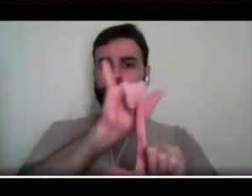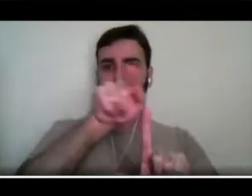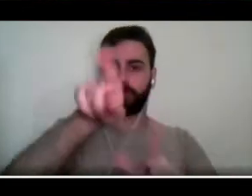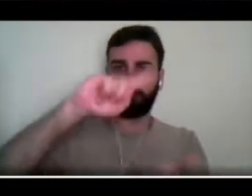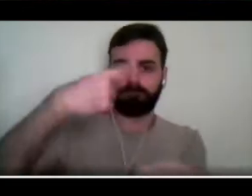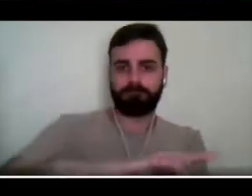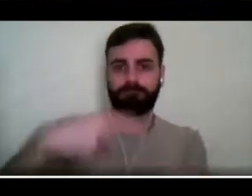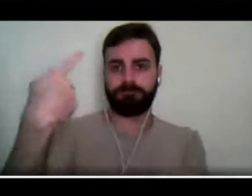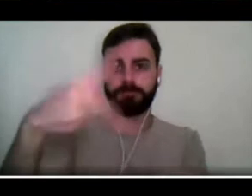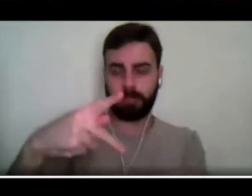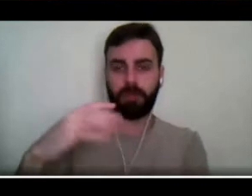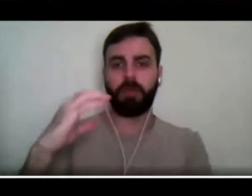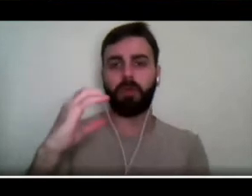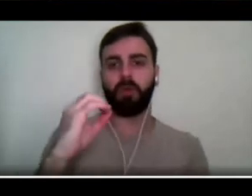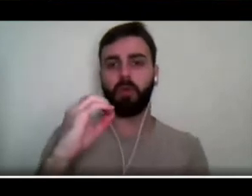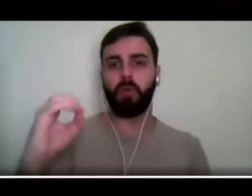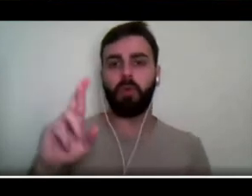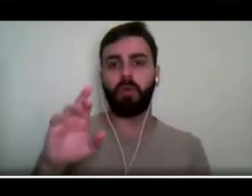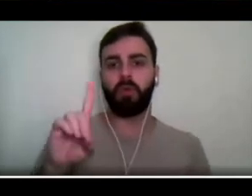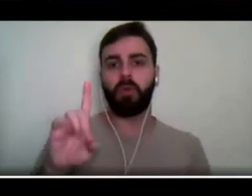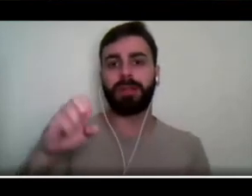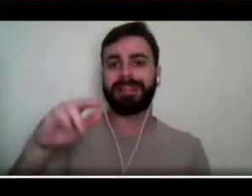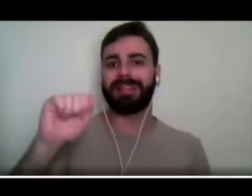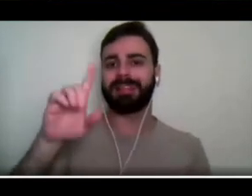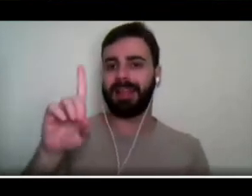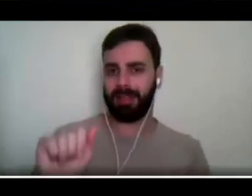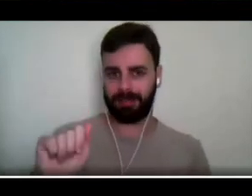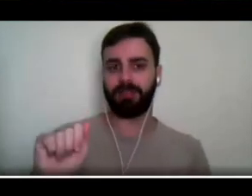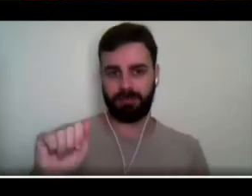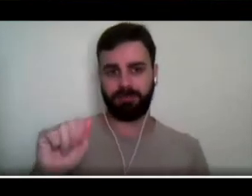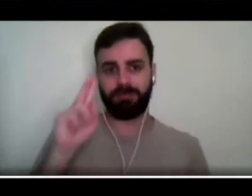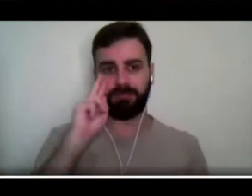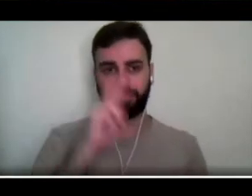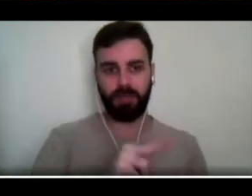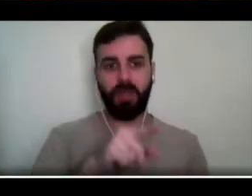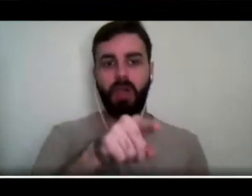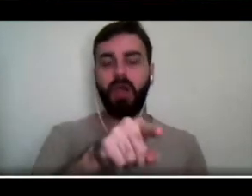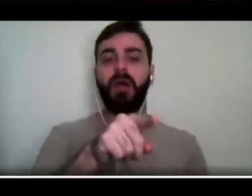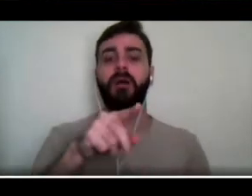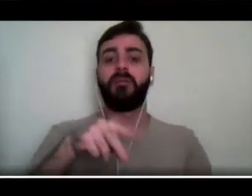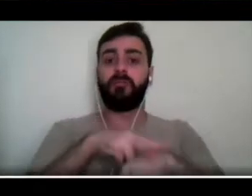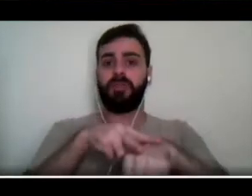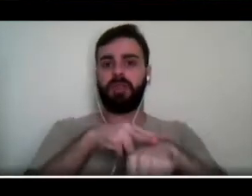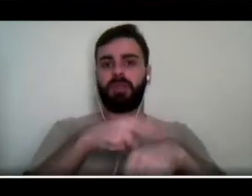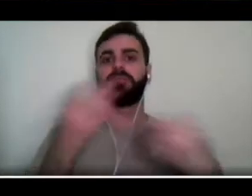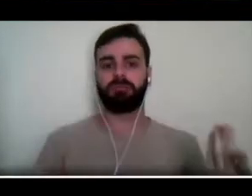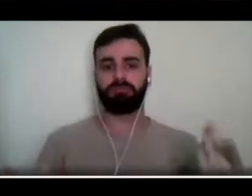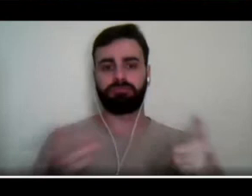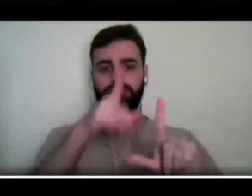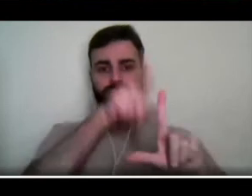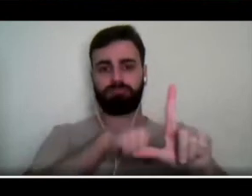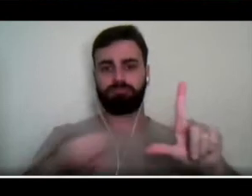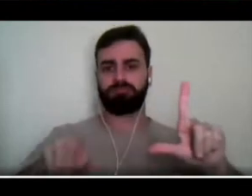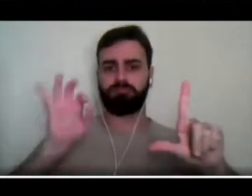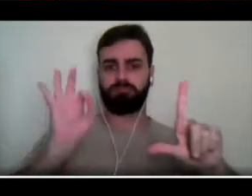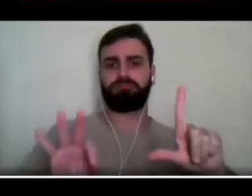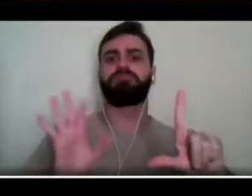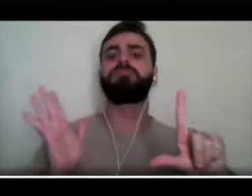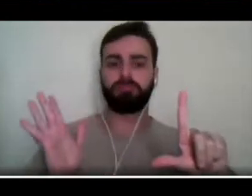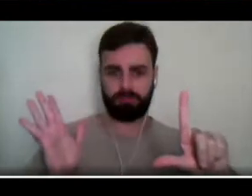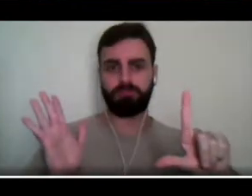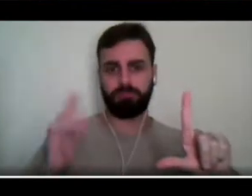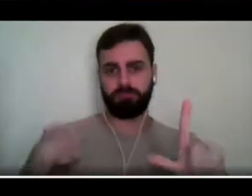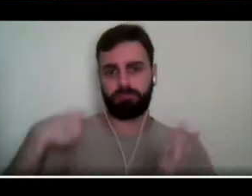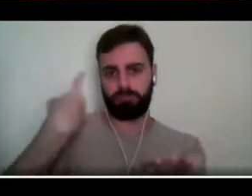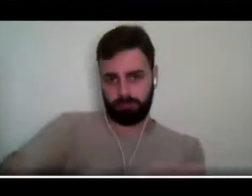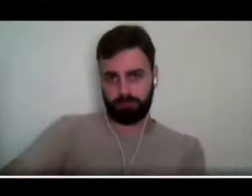meu sistema de coordenadas, em verde. Tá? O meu sistema de coordenadas, ele vai